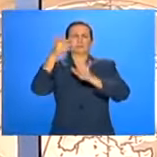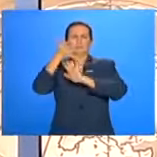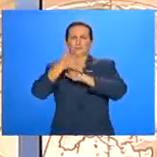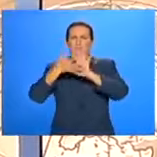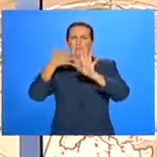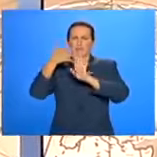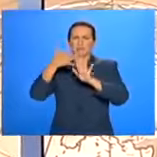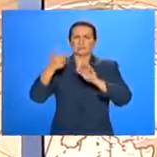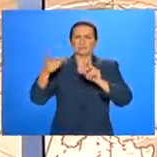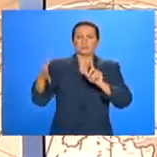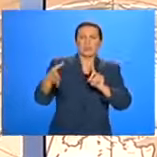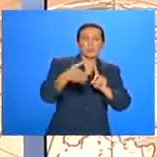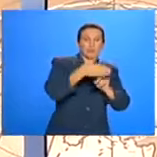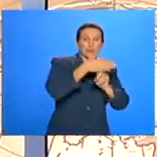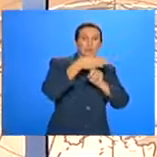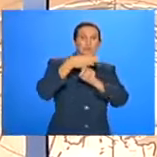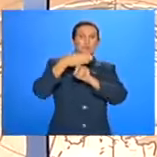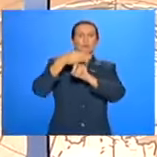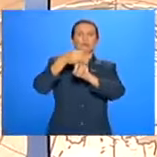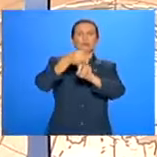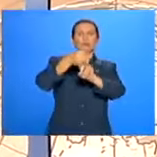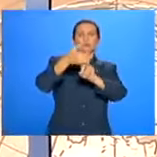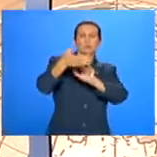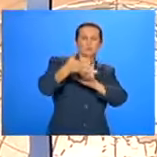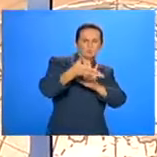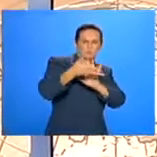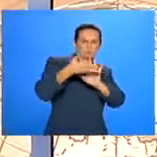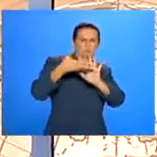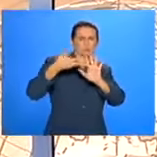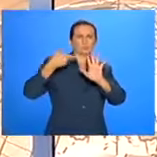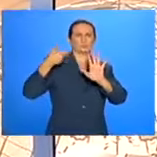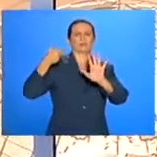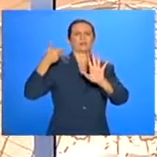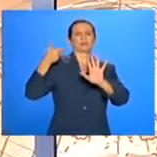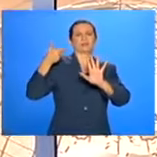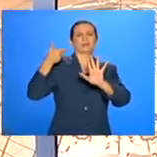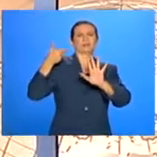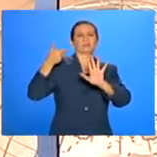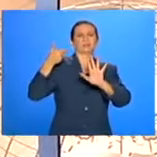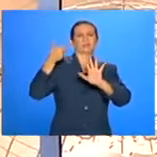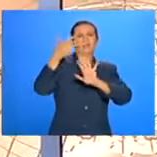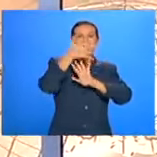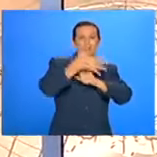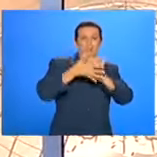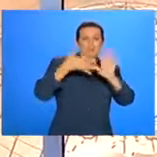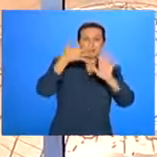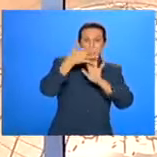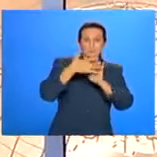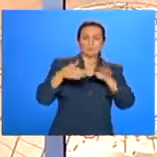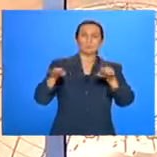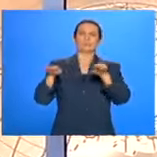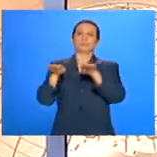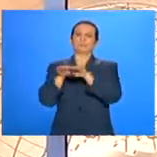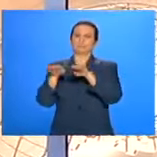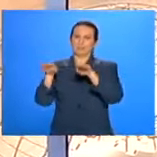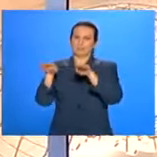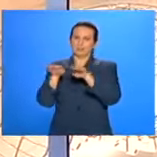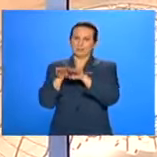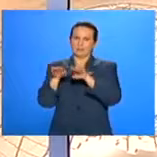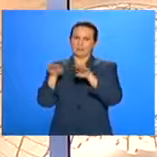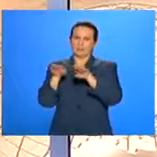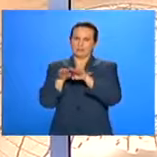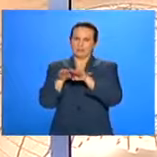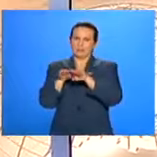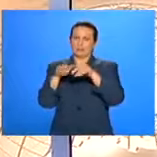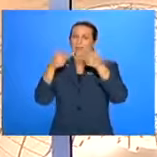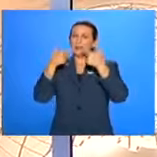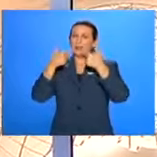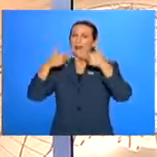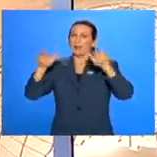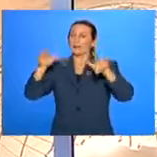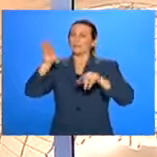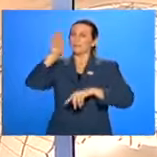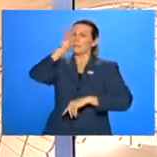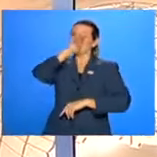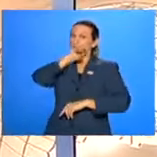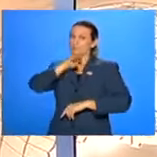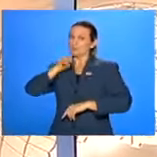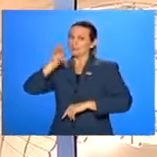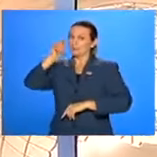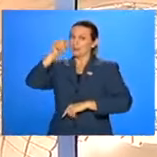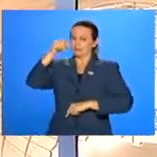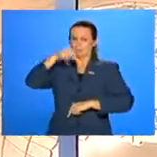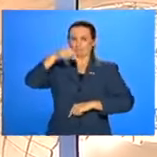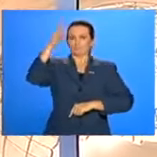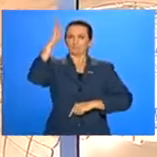e principalmente da língua falada do seu país, no nosso caso, o português. Pois há